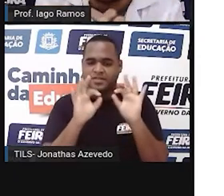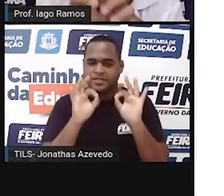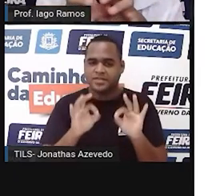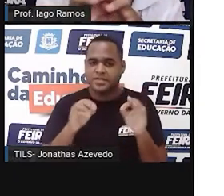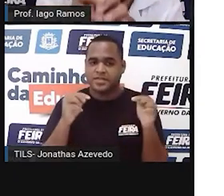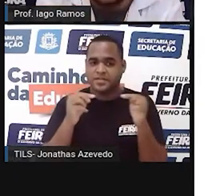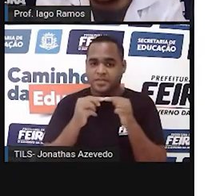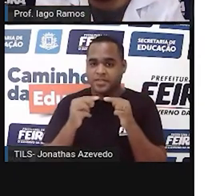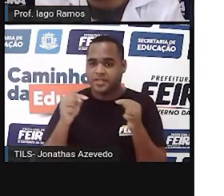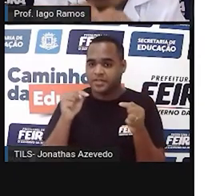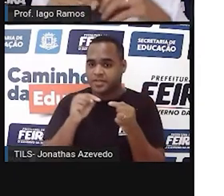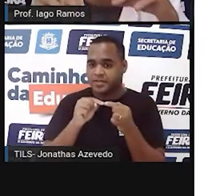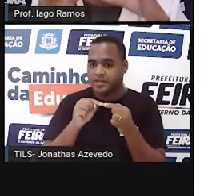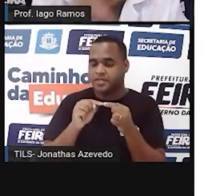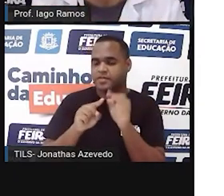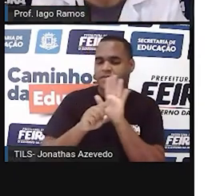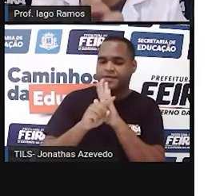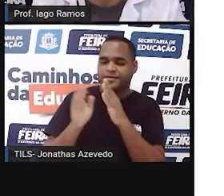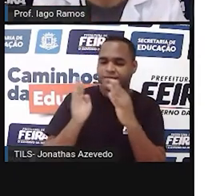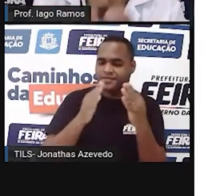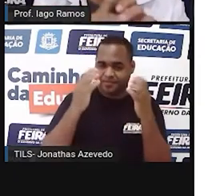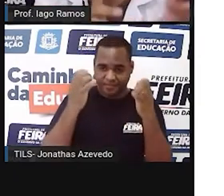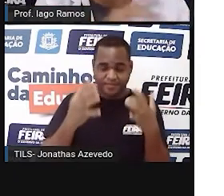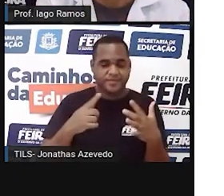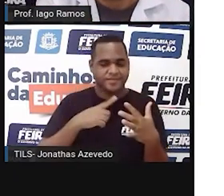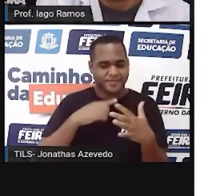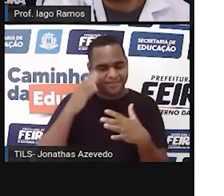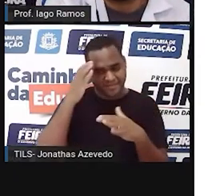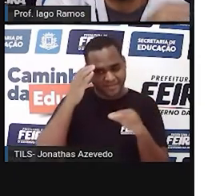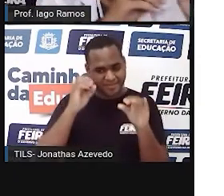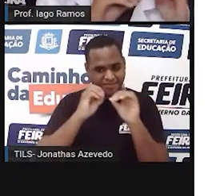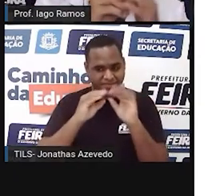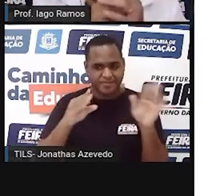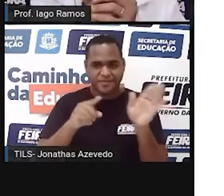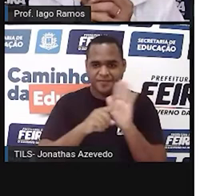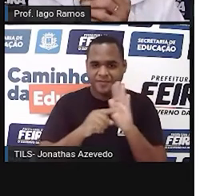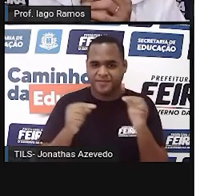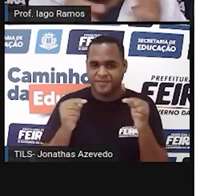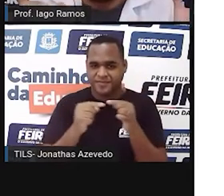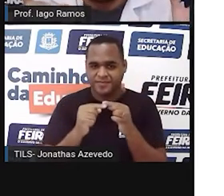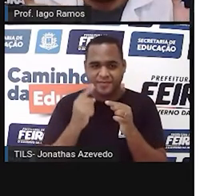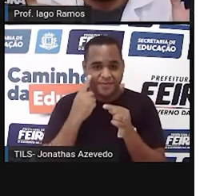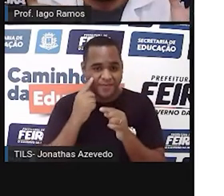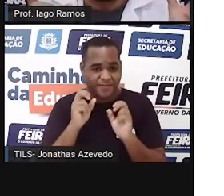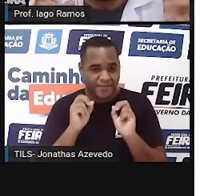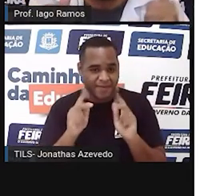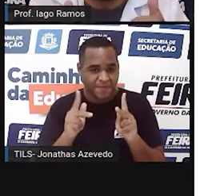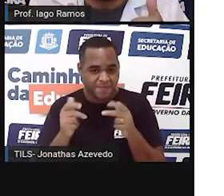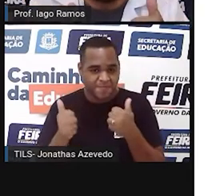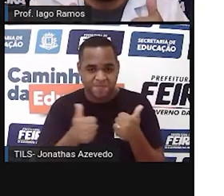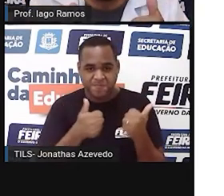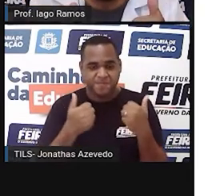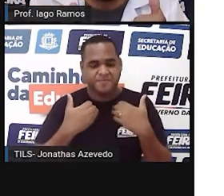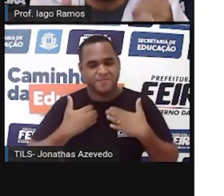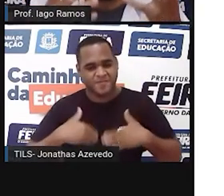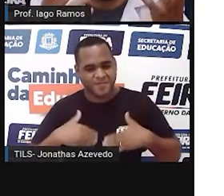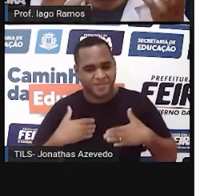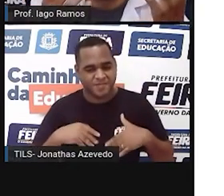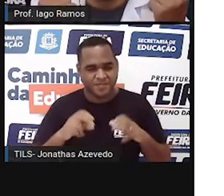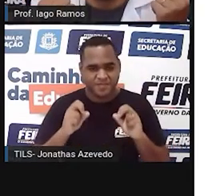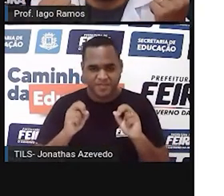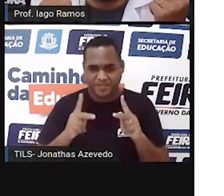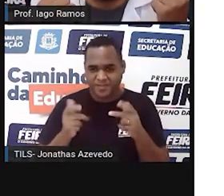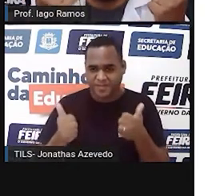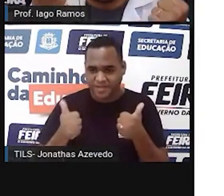tem a ver com o vídeo. E é claro que esse vídeo tem a ver com medida. Beleza? Tranquilo? Bom,